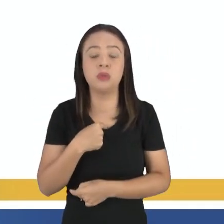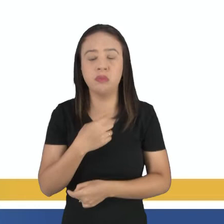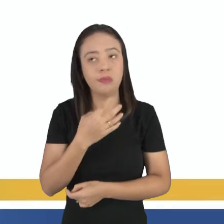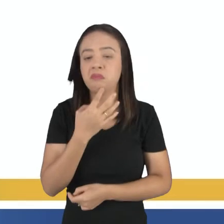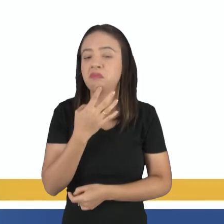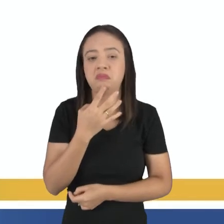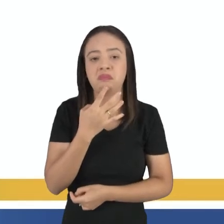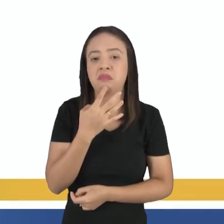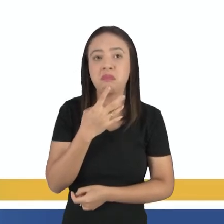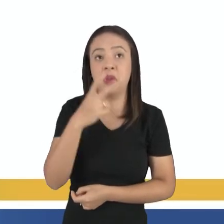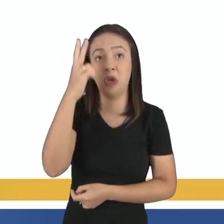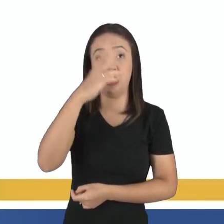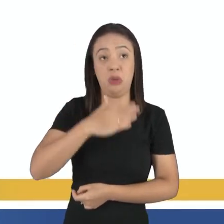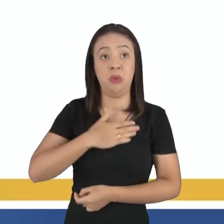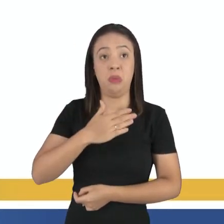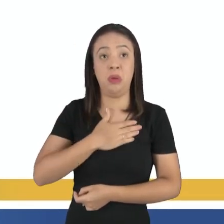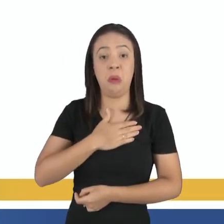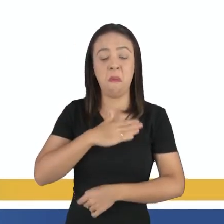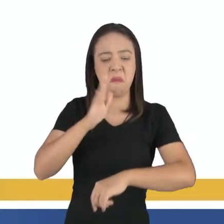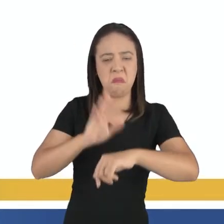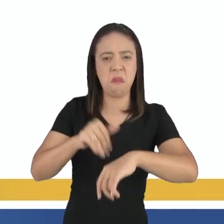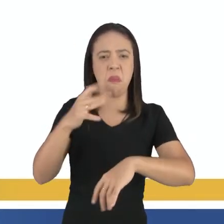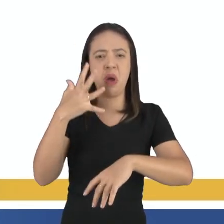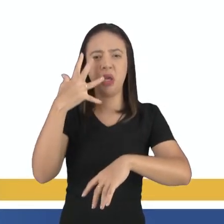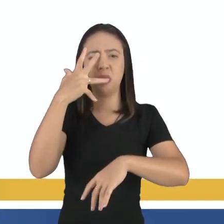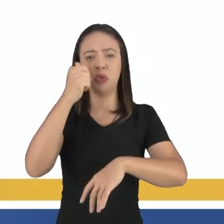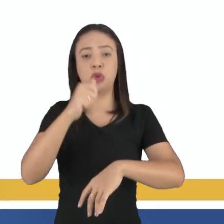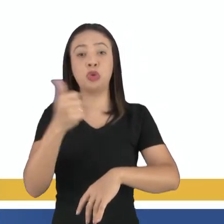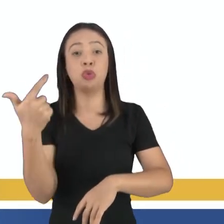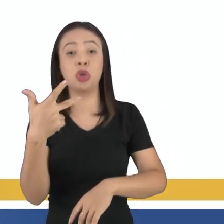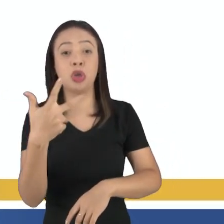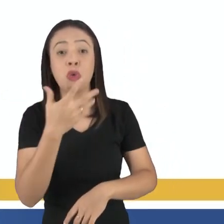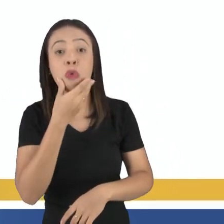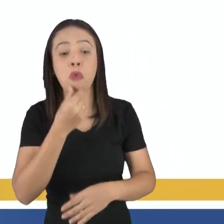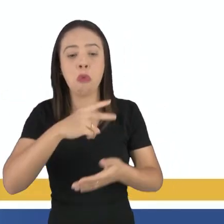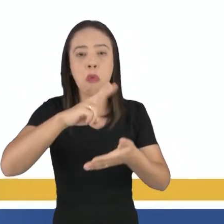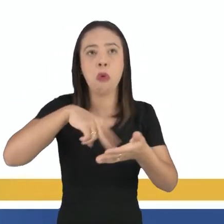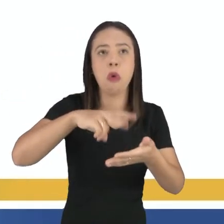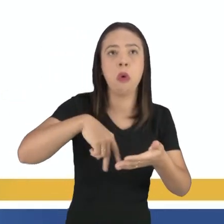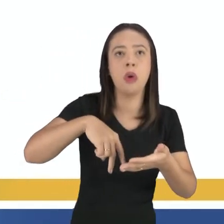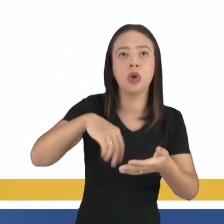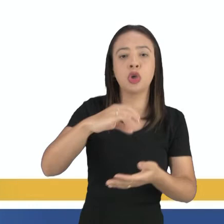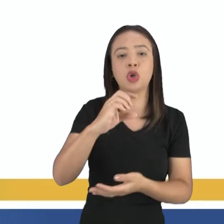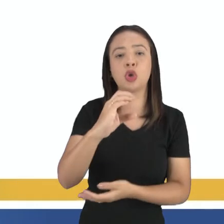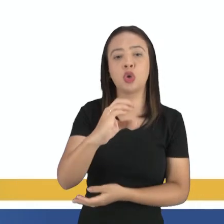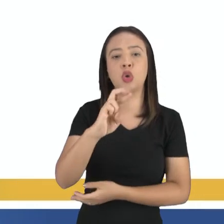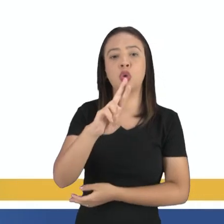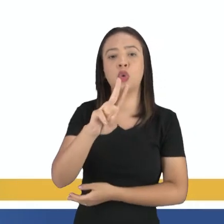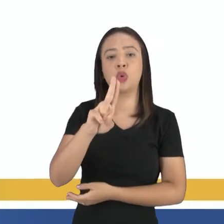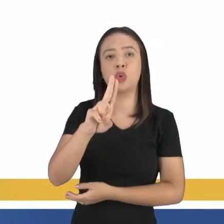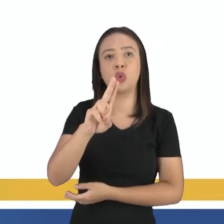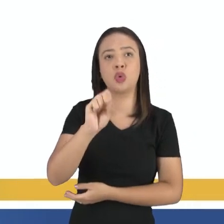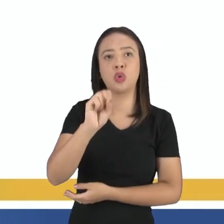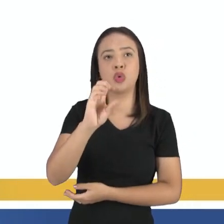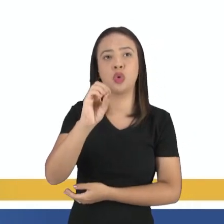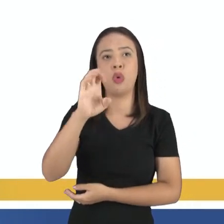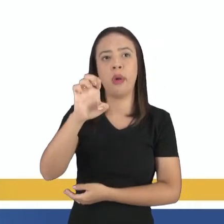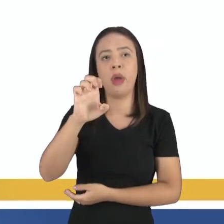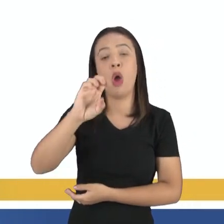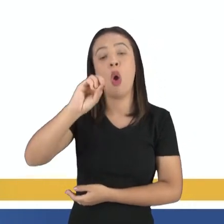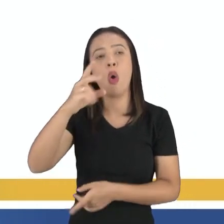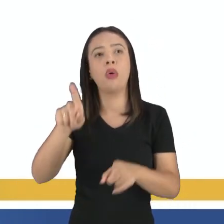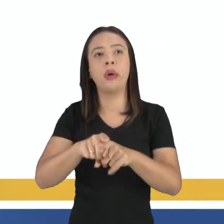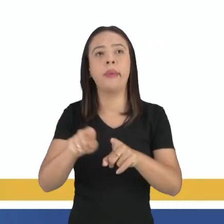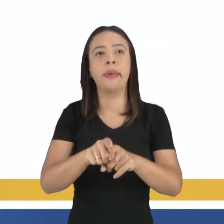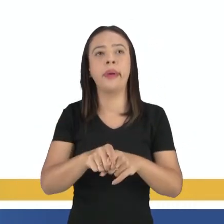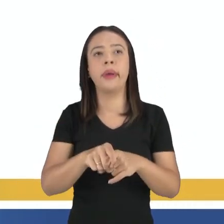minha história era mais bonita que a de Robinson Crusoe, alguma poesia de Carlos Drummond de Andrade. Então aí o Carlos